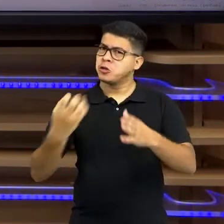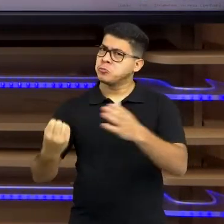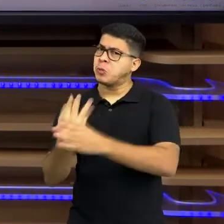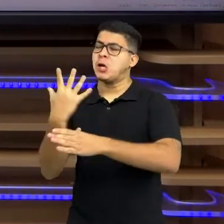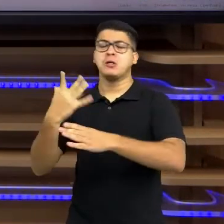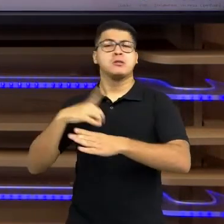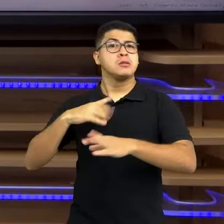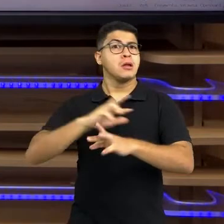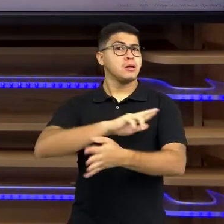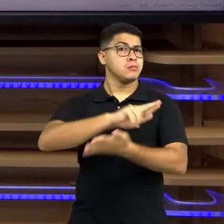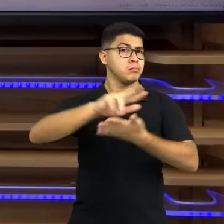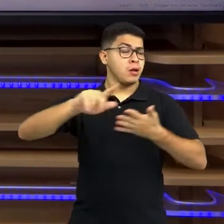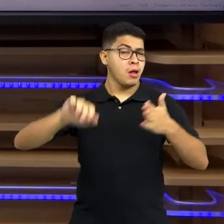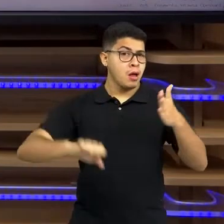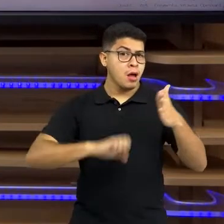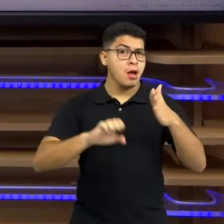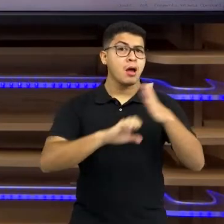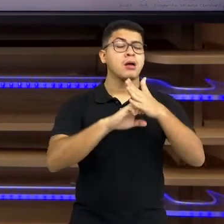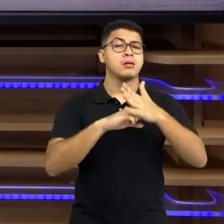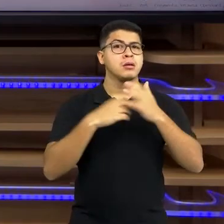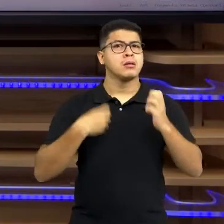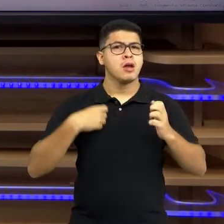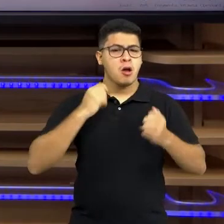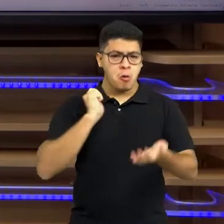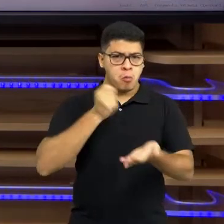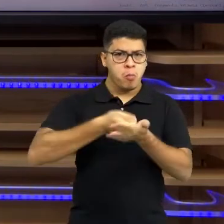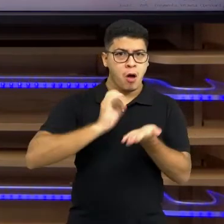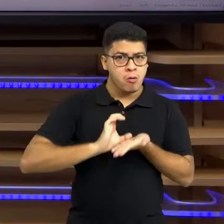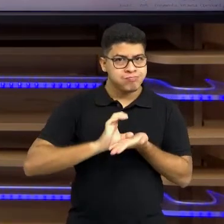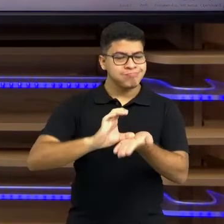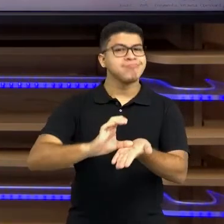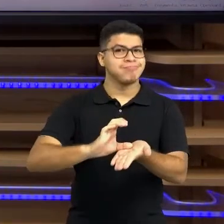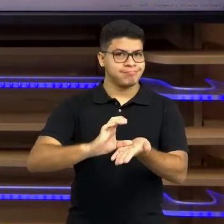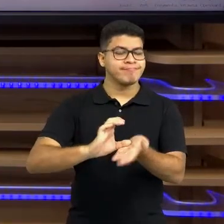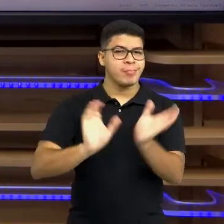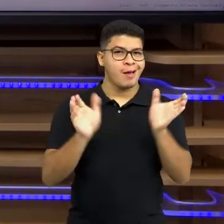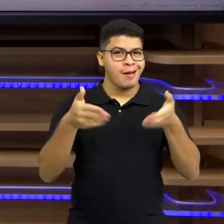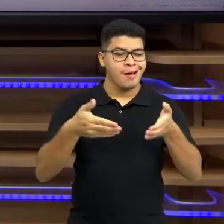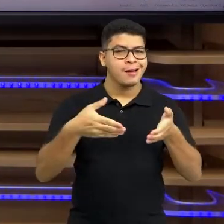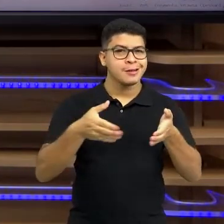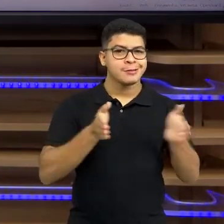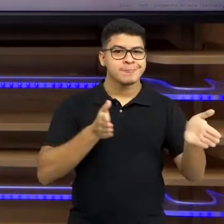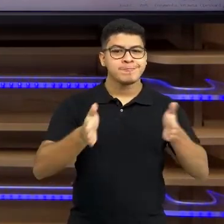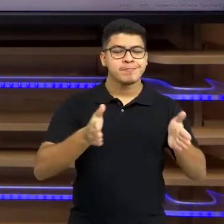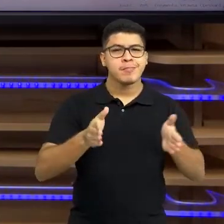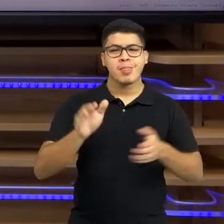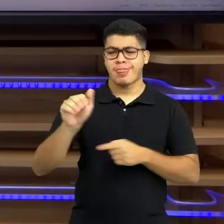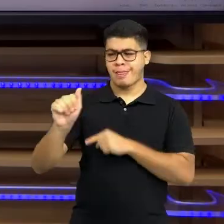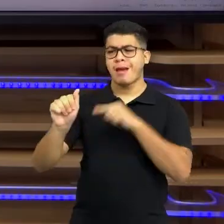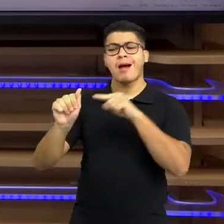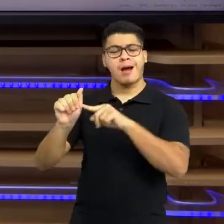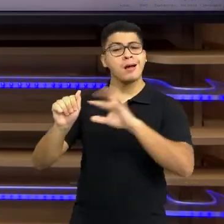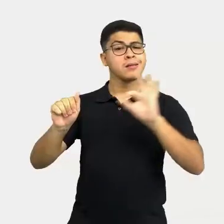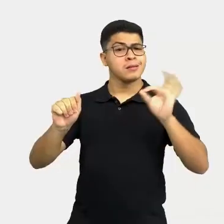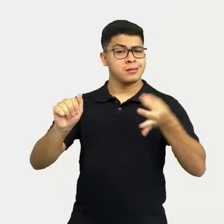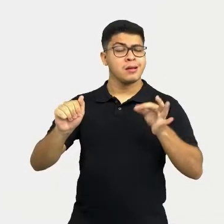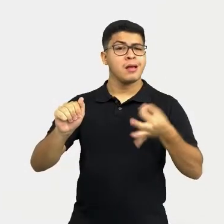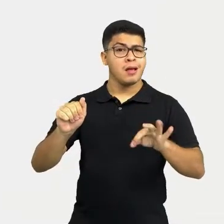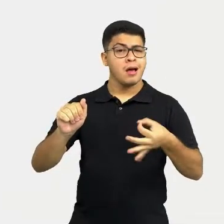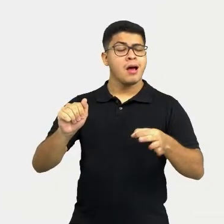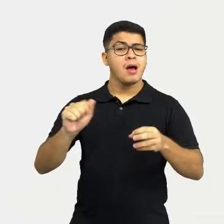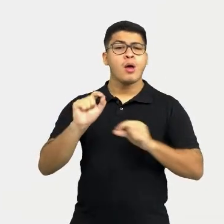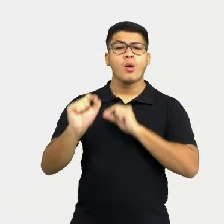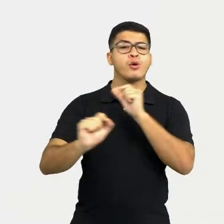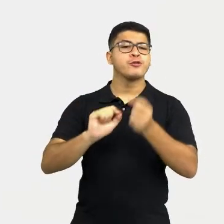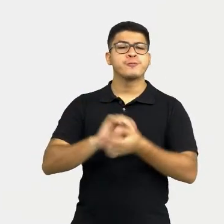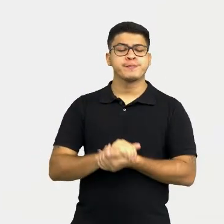uma característica dessas empresas que investem bastante nessas situações, ok? A letra A, gente, ela está correta, né? Vamos dar uma olhadinha nas outras,